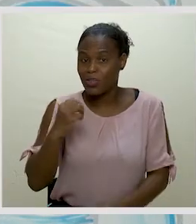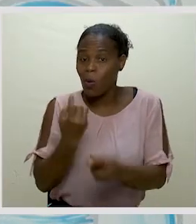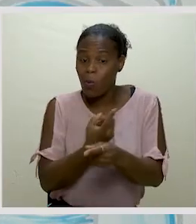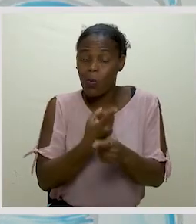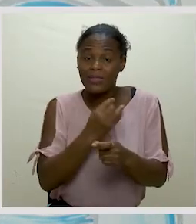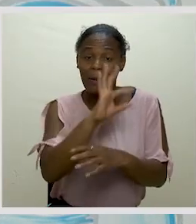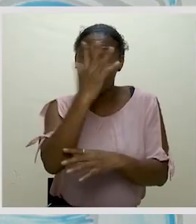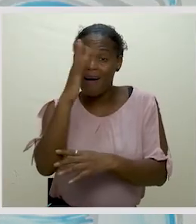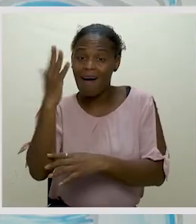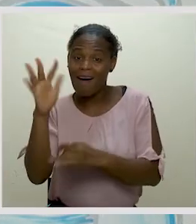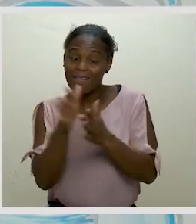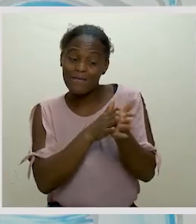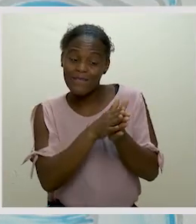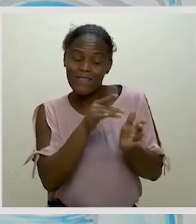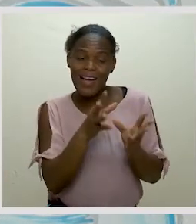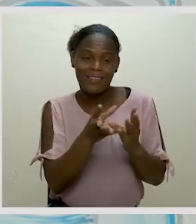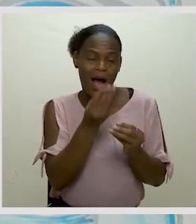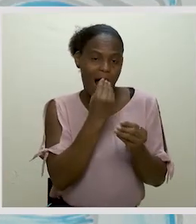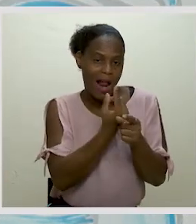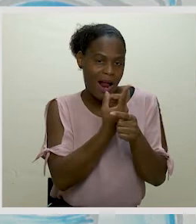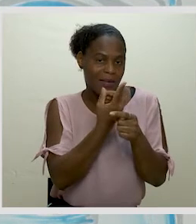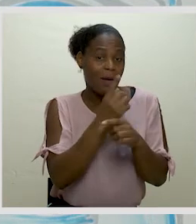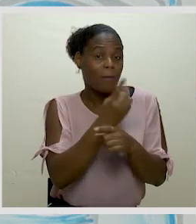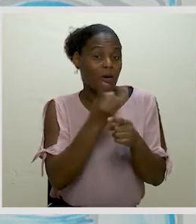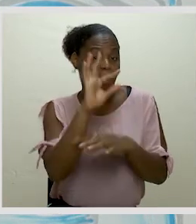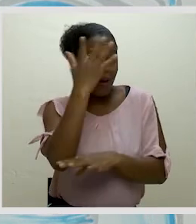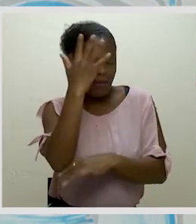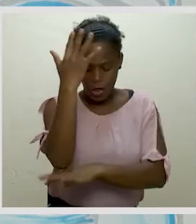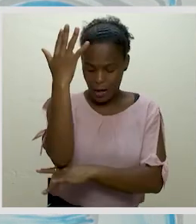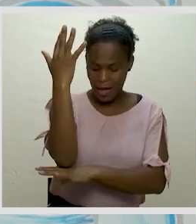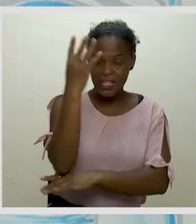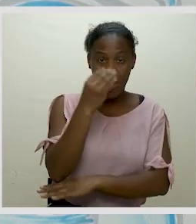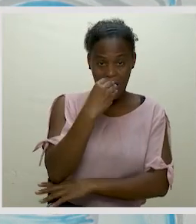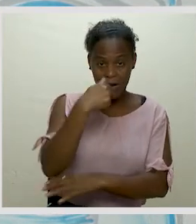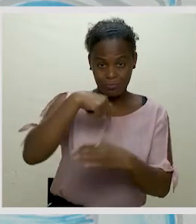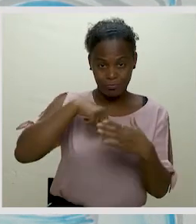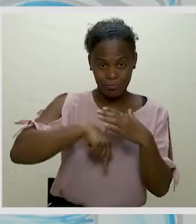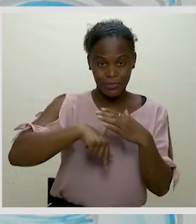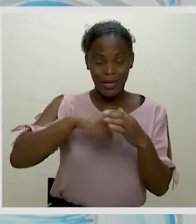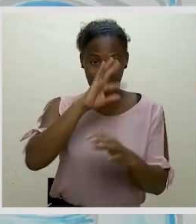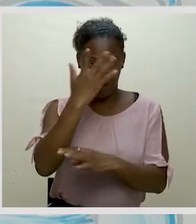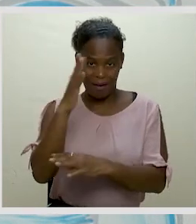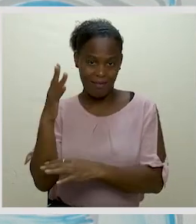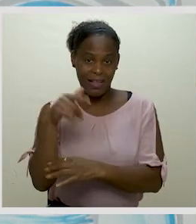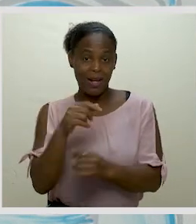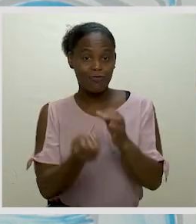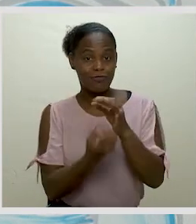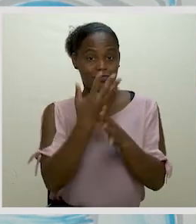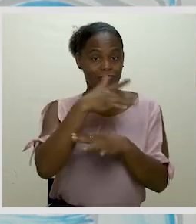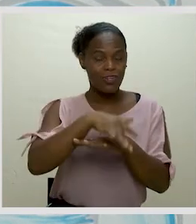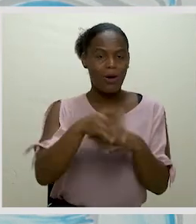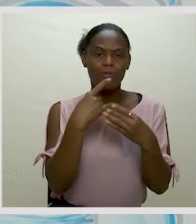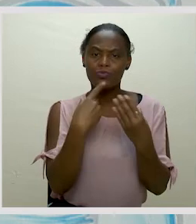para o seu desenvolvimento, né? As plantas alimentam-se através das raízes. Então, durante as erupções vulcânicas,